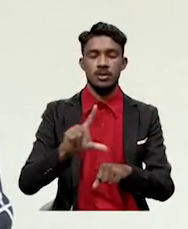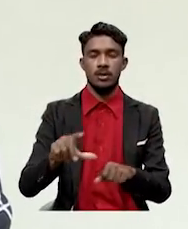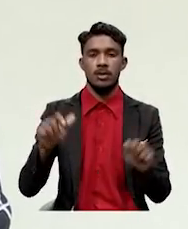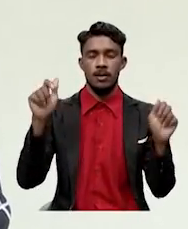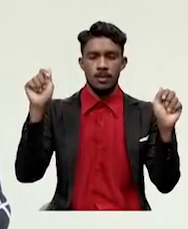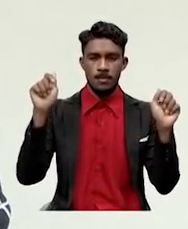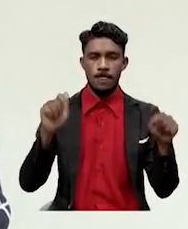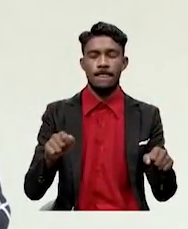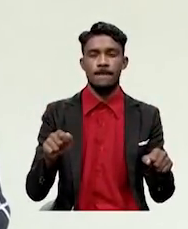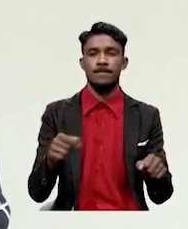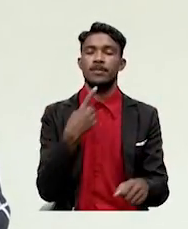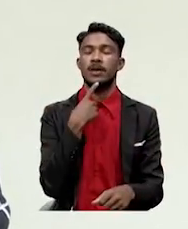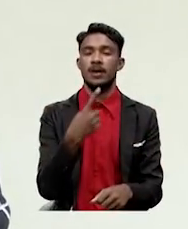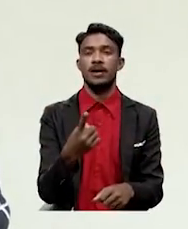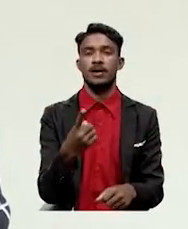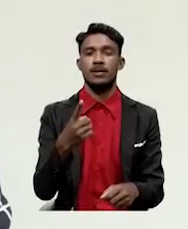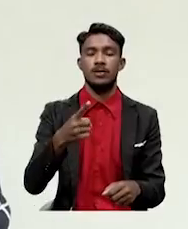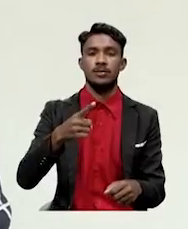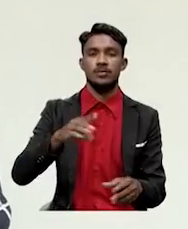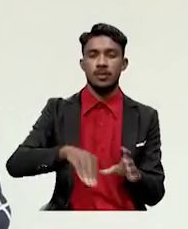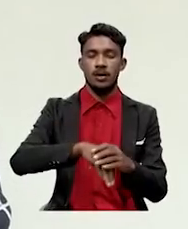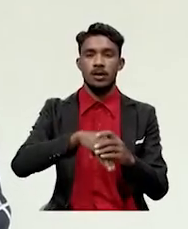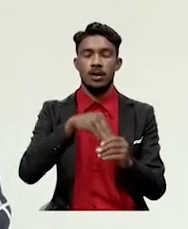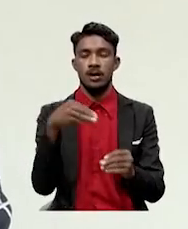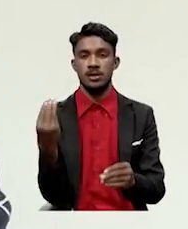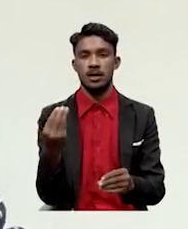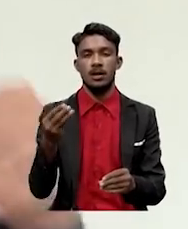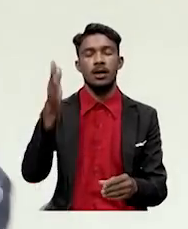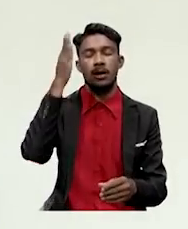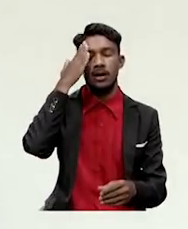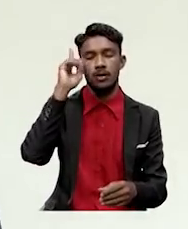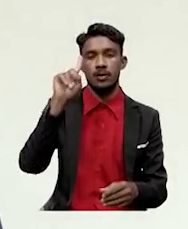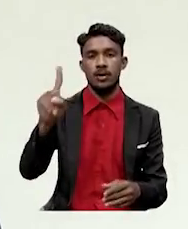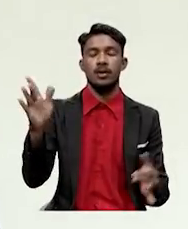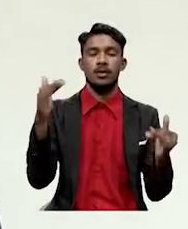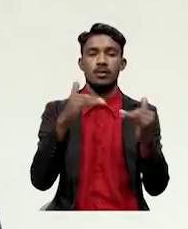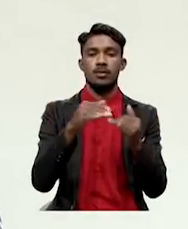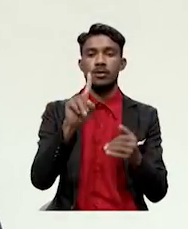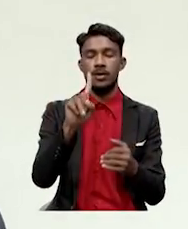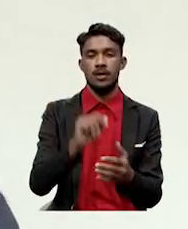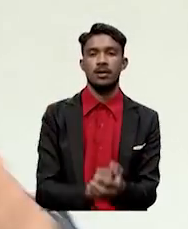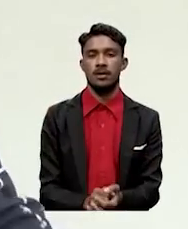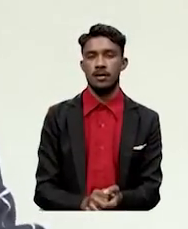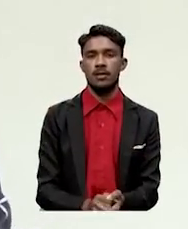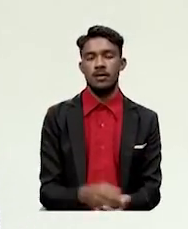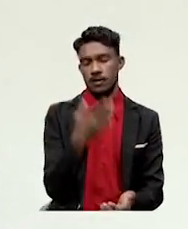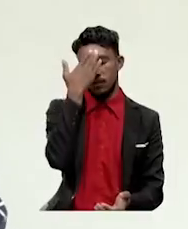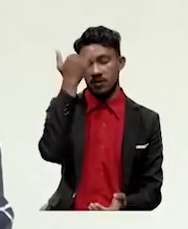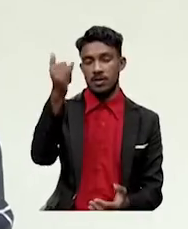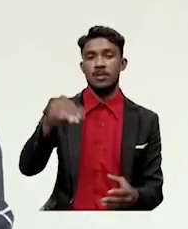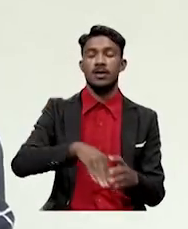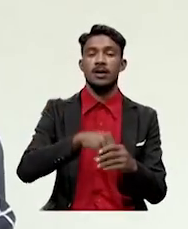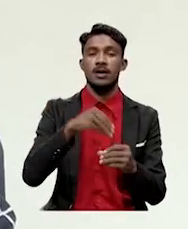delibera hudi hasai resolução ida né resolução ida né tamba sama ka sai resolução ida